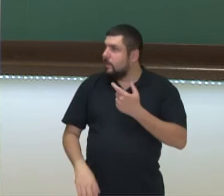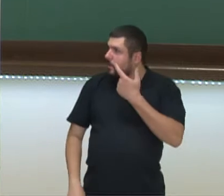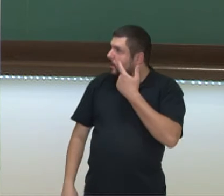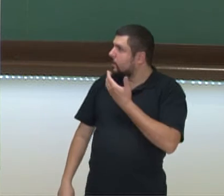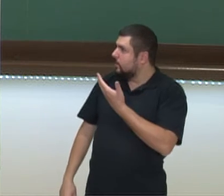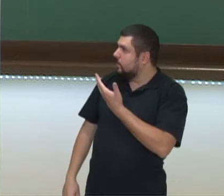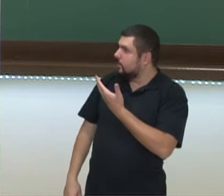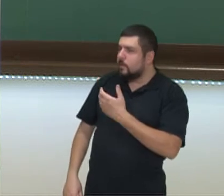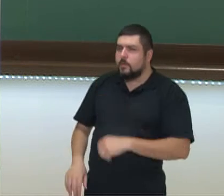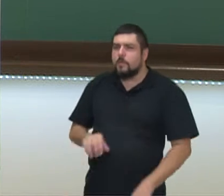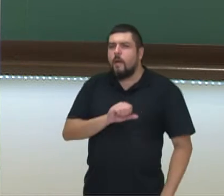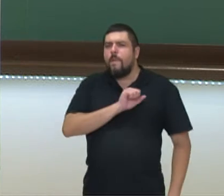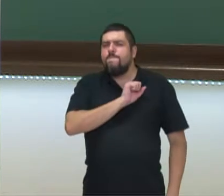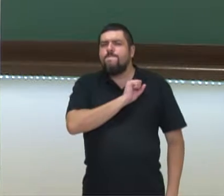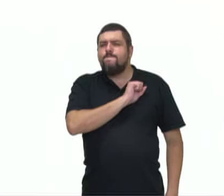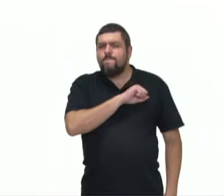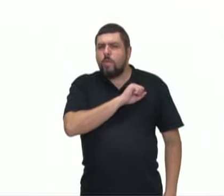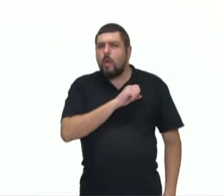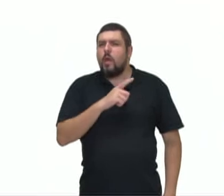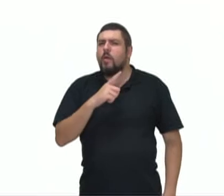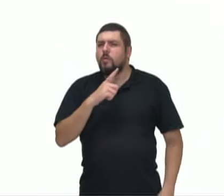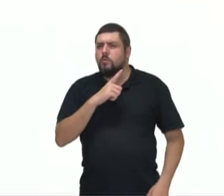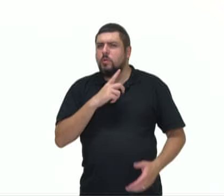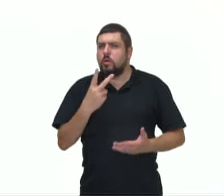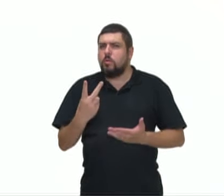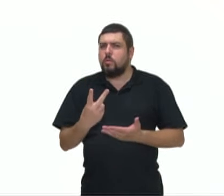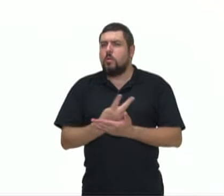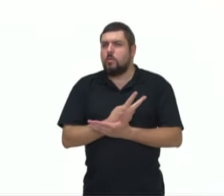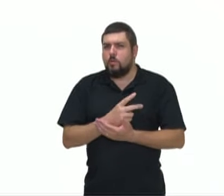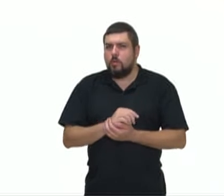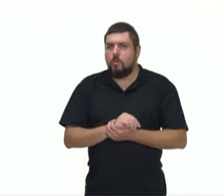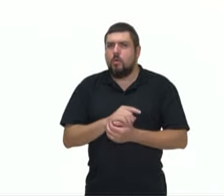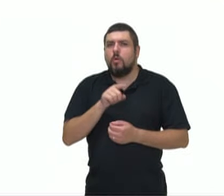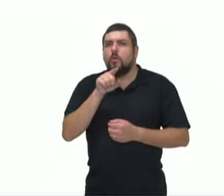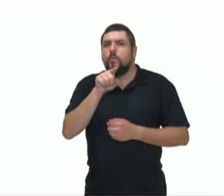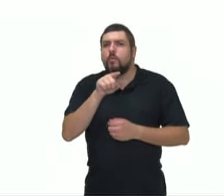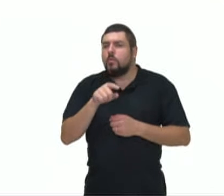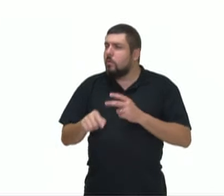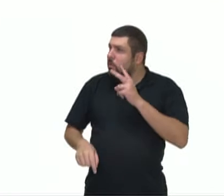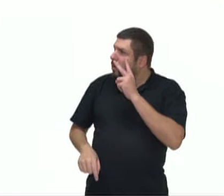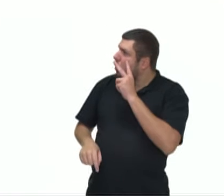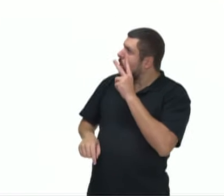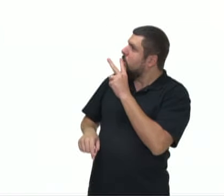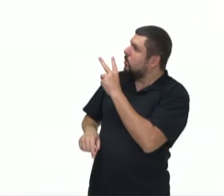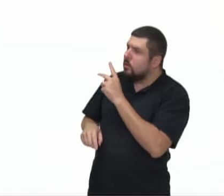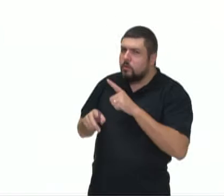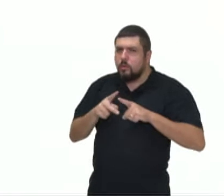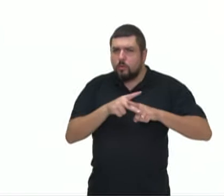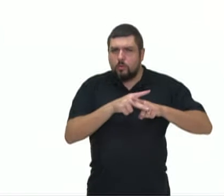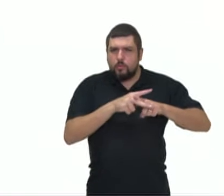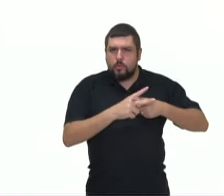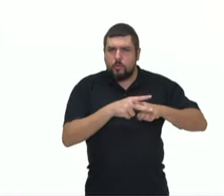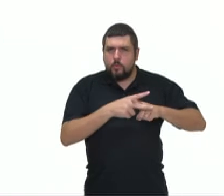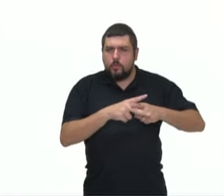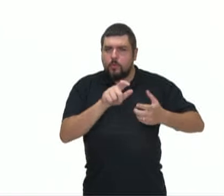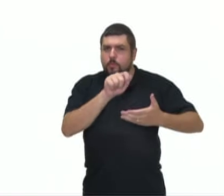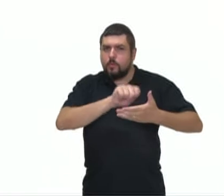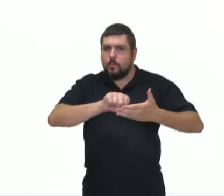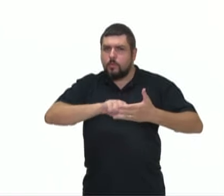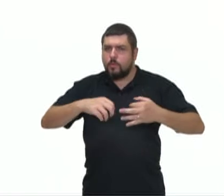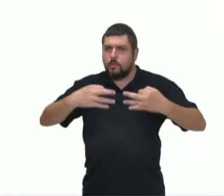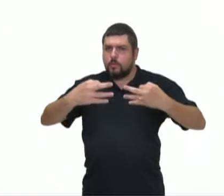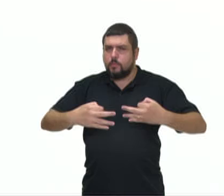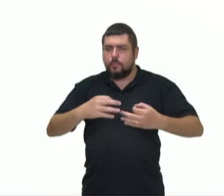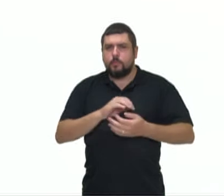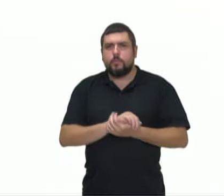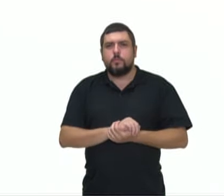tem um erro, né? Identifique esses erros e reescreva a frase corretamente. Então vamos aqui, né? A